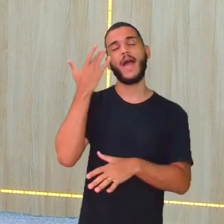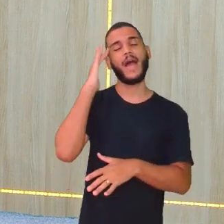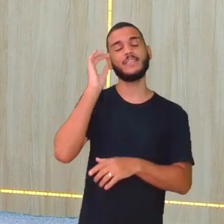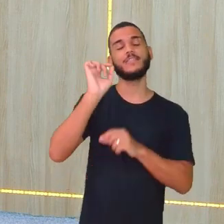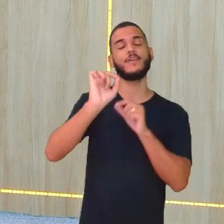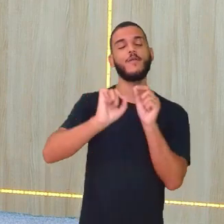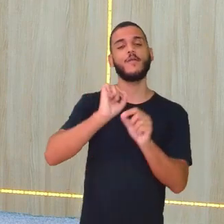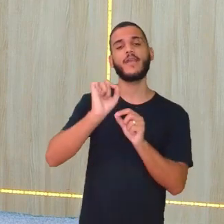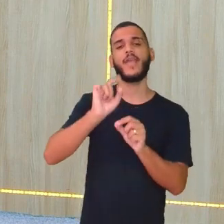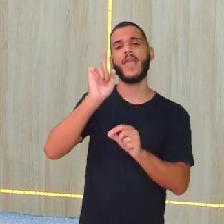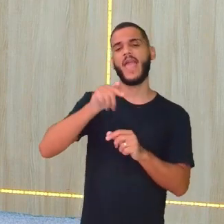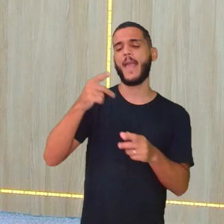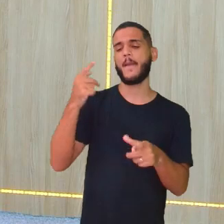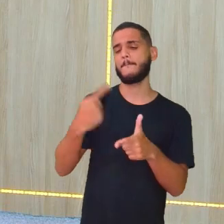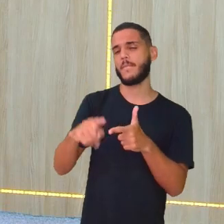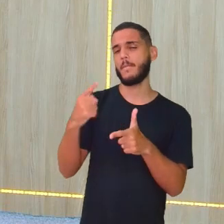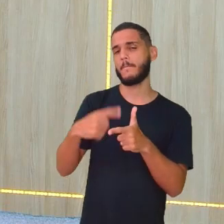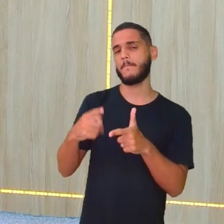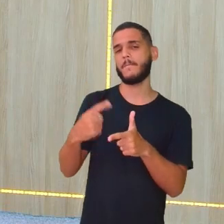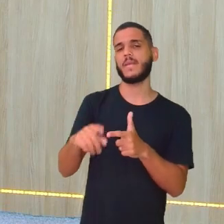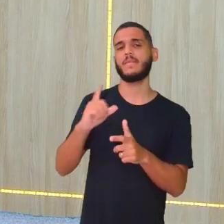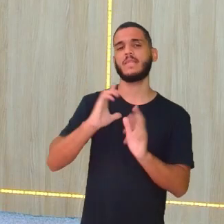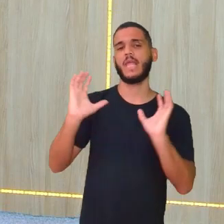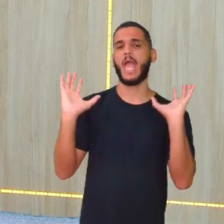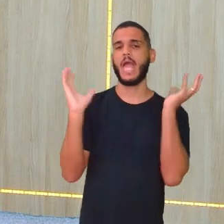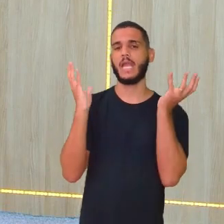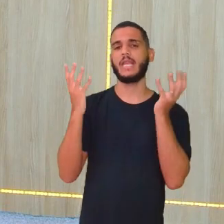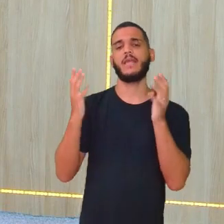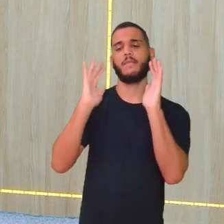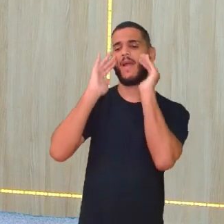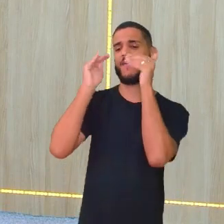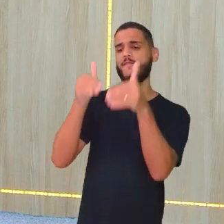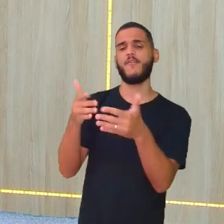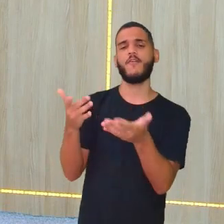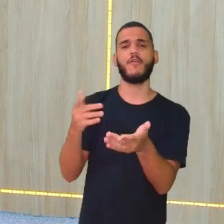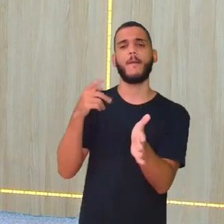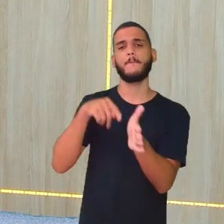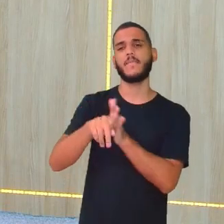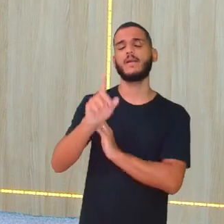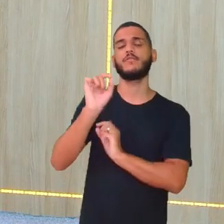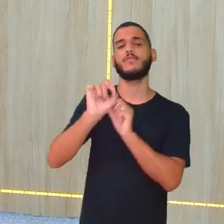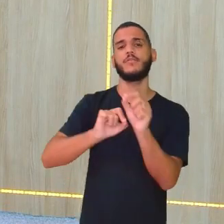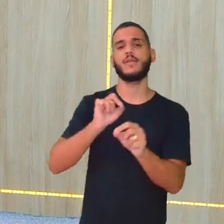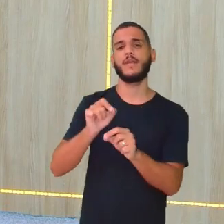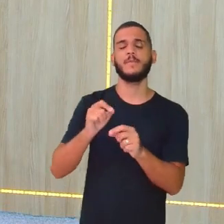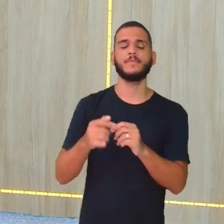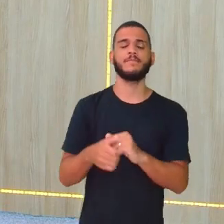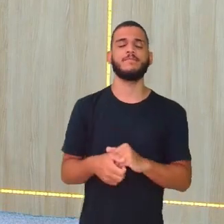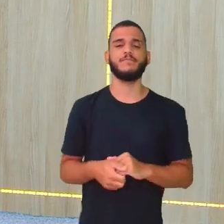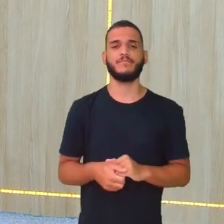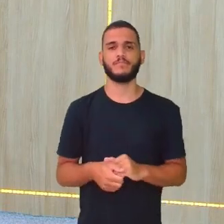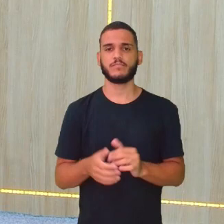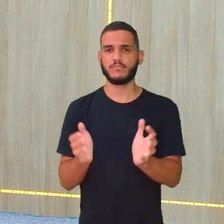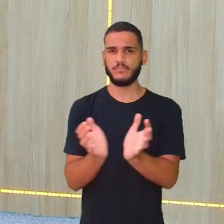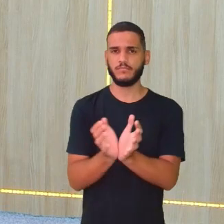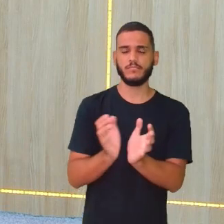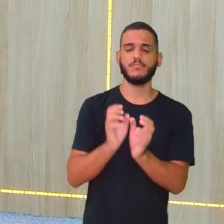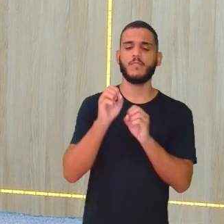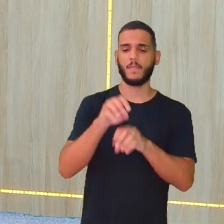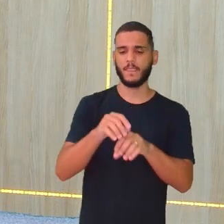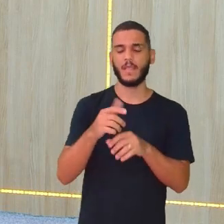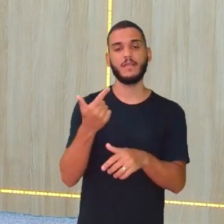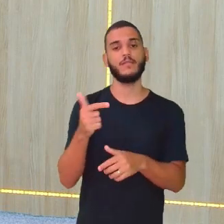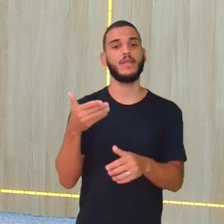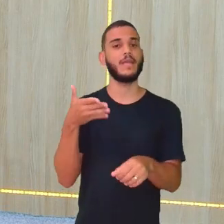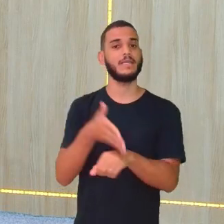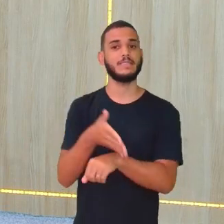clima ou a uma pobreza imaginada, né? Quando se pergunta a determinadas camadas educacionais, né, que não têm